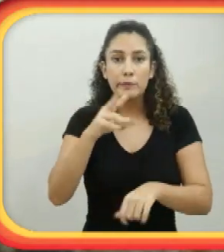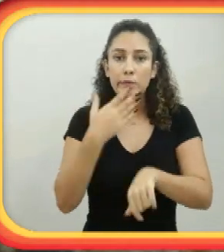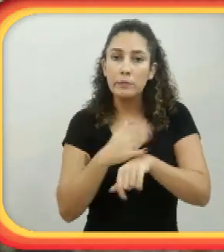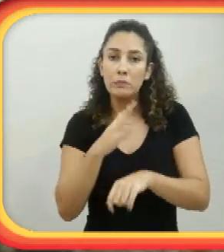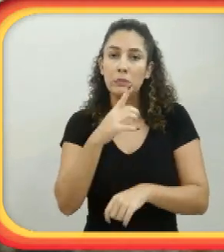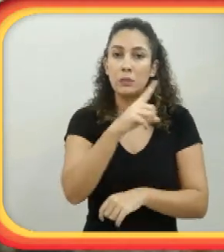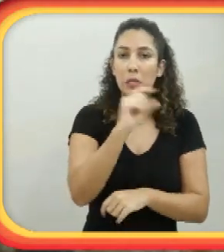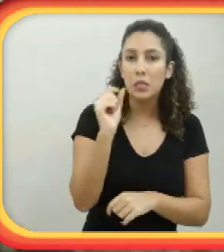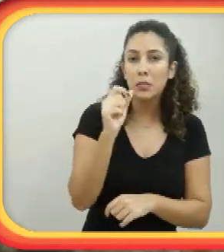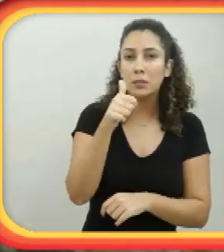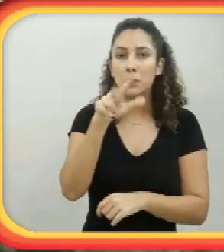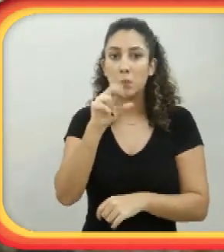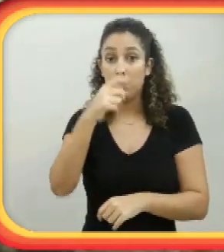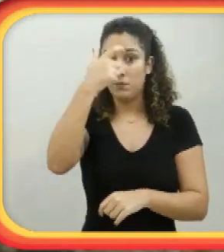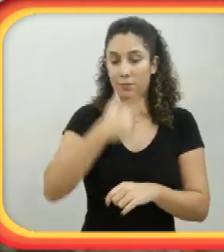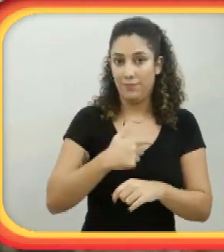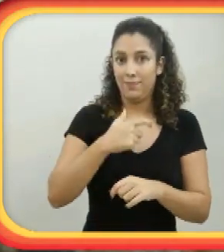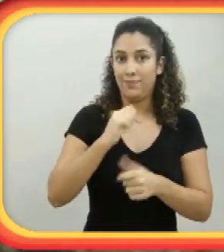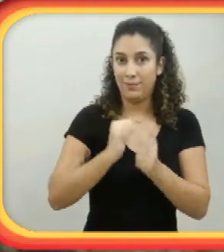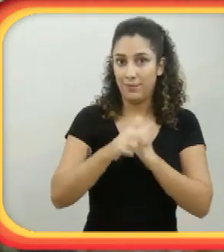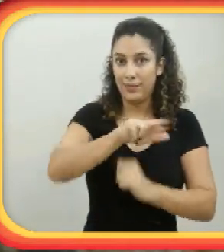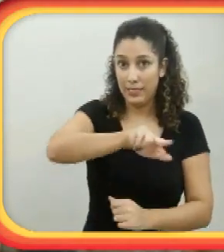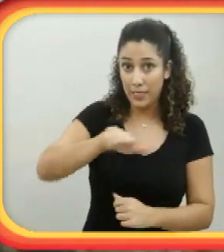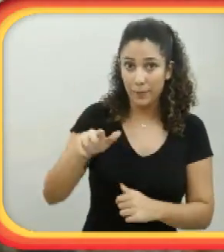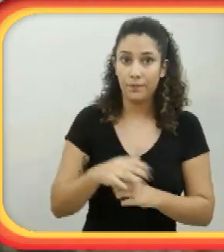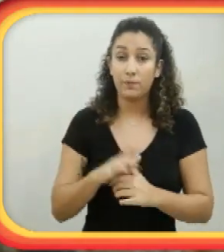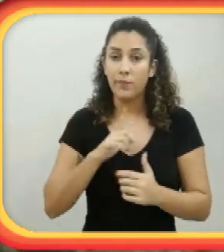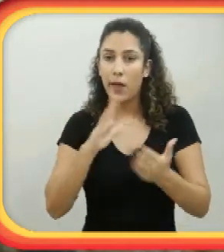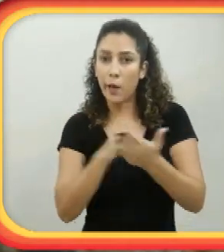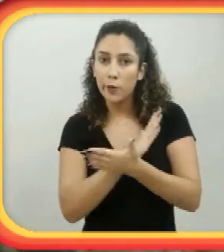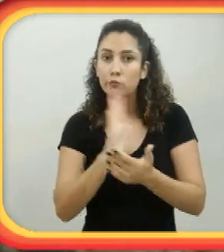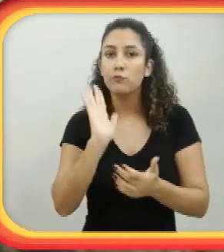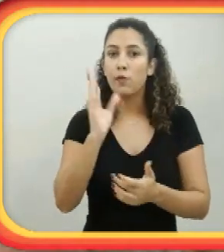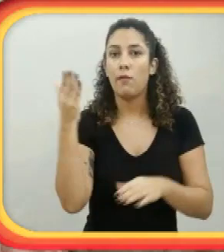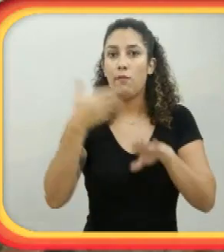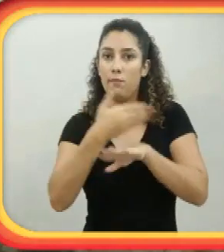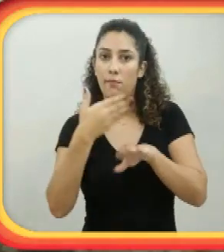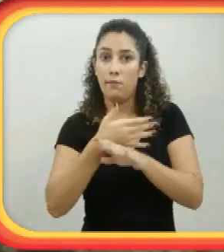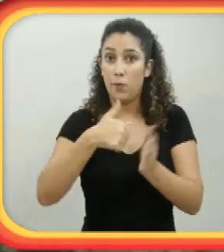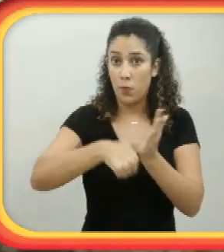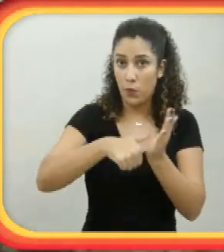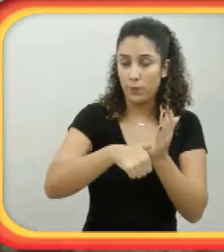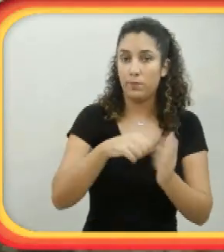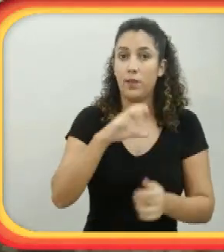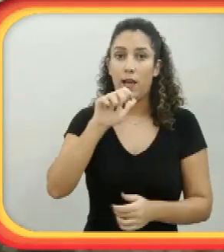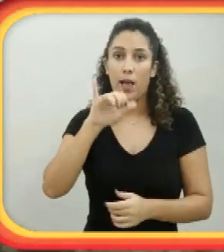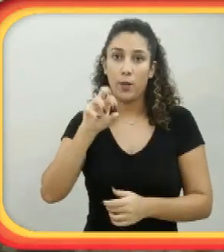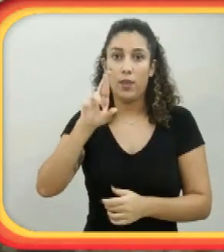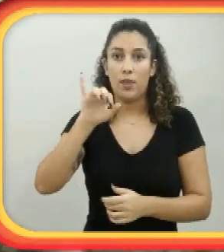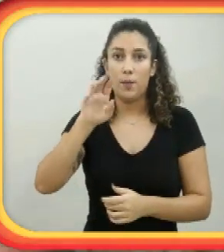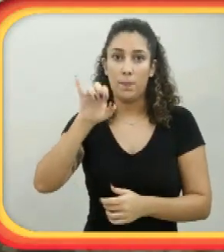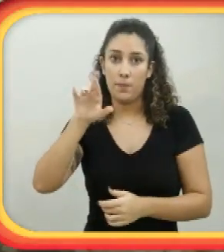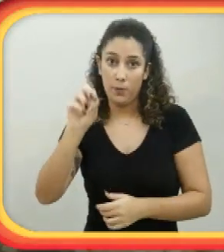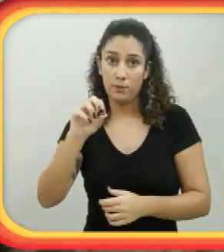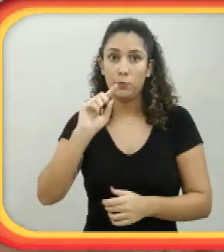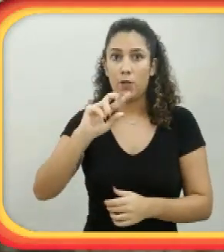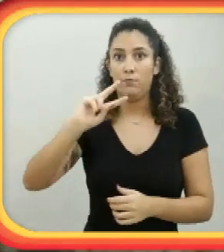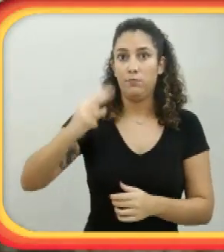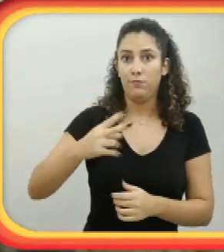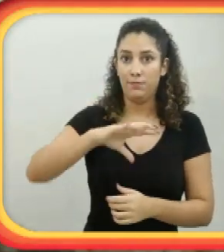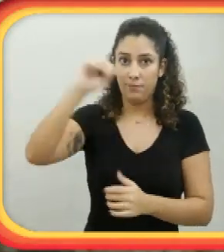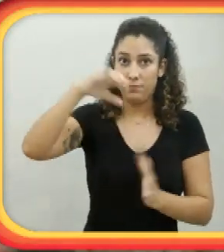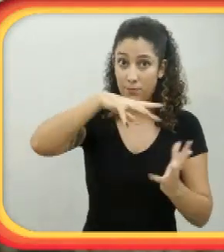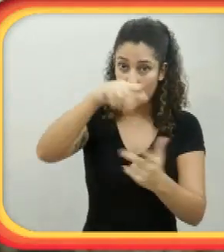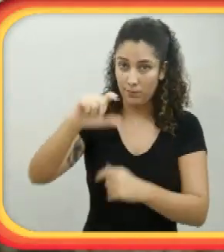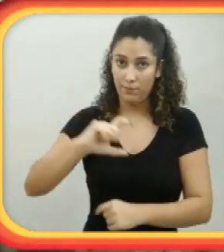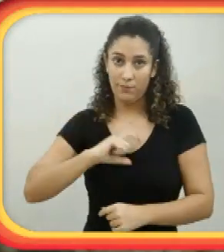diferentes. Alguns já passaram por outros clubes, o Caio Ribeiro, já bicampeão mundial, medalhista paralímpico, já está